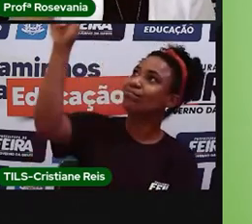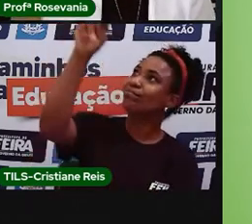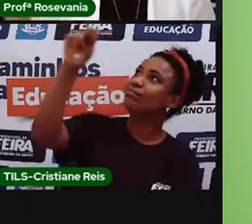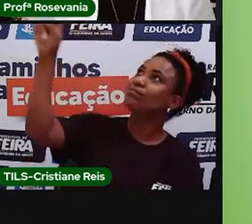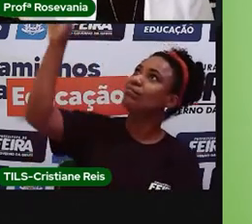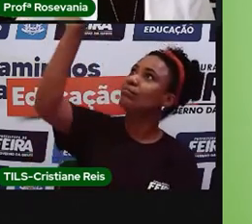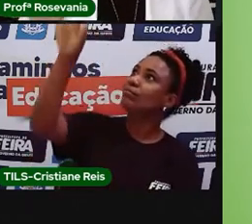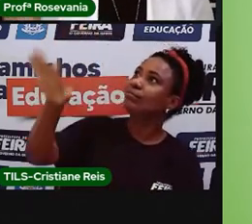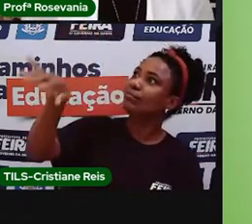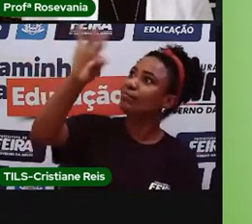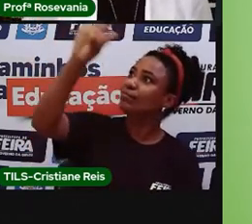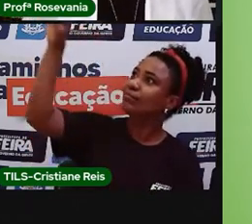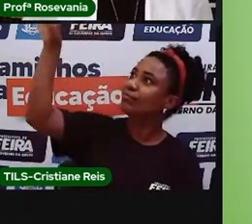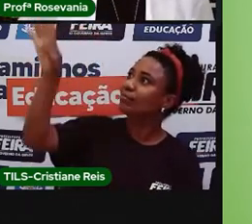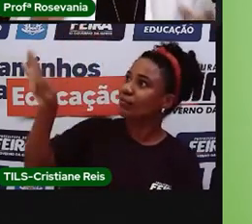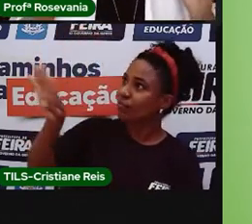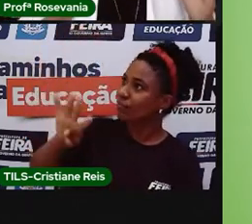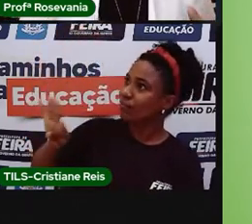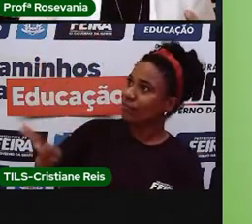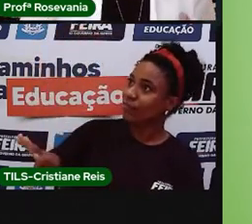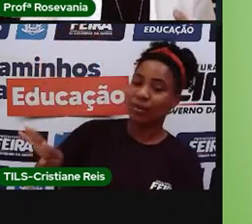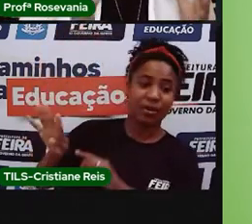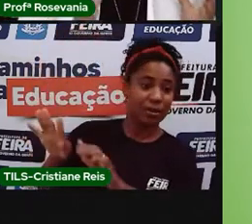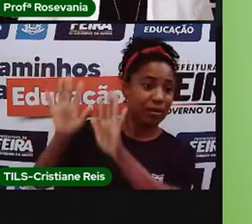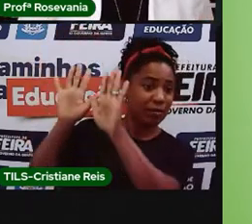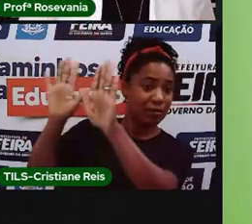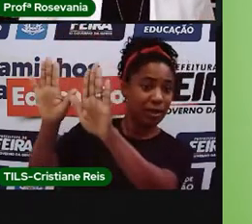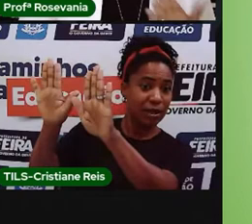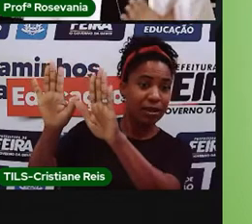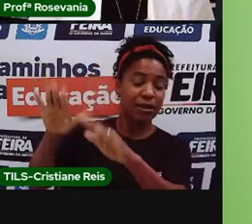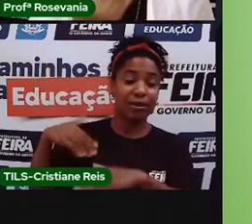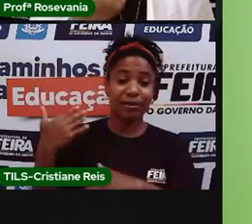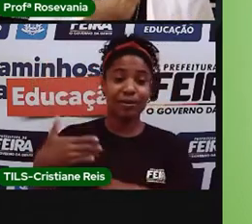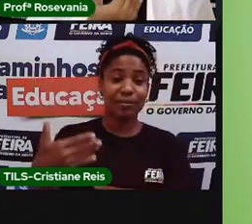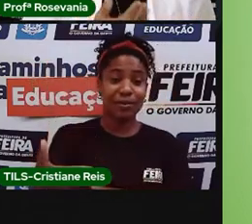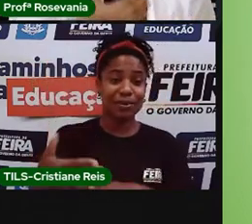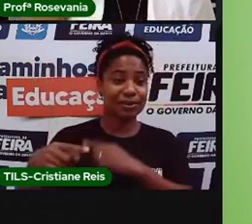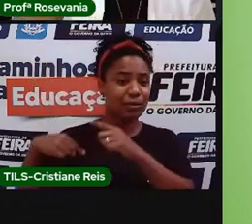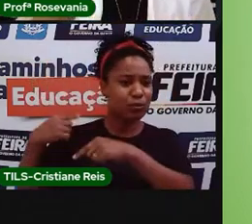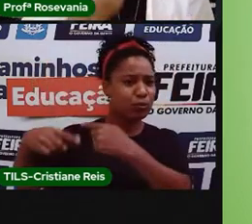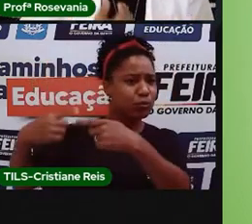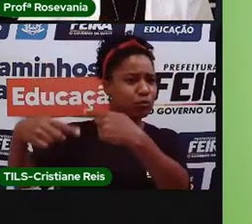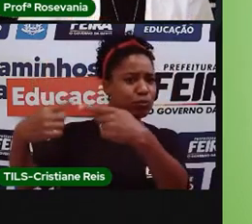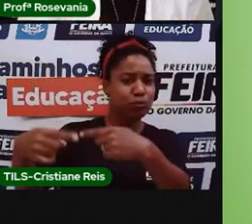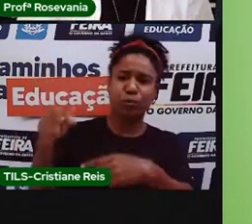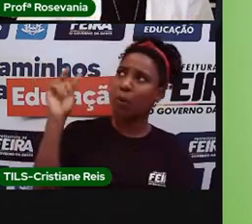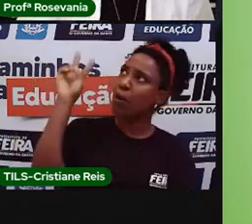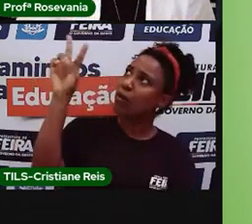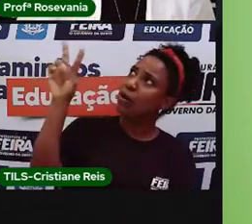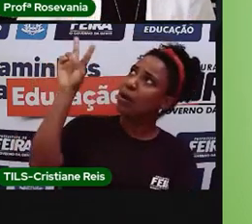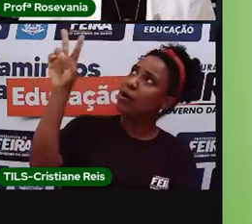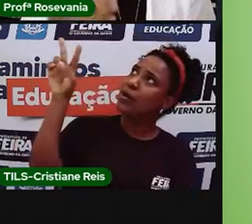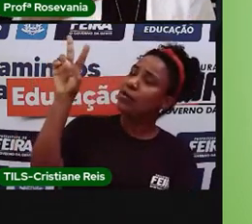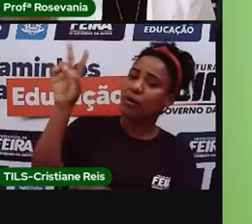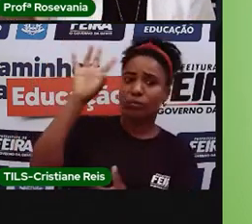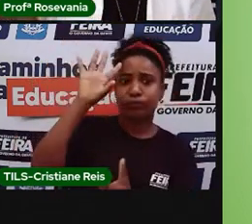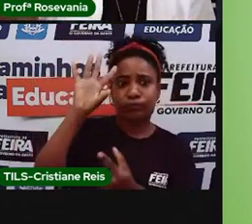com tudo que eles podiam fazer para ficar ali registrado, para que os povos mais novos,